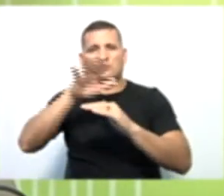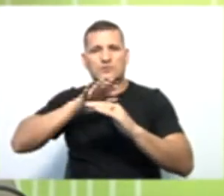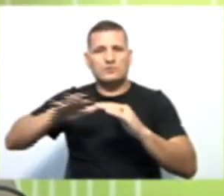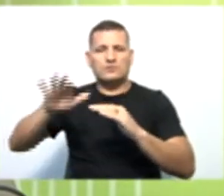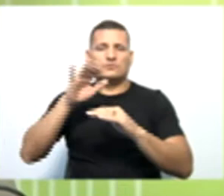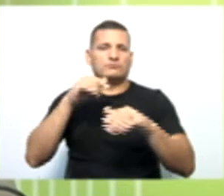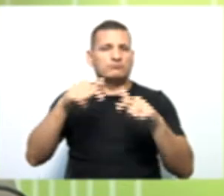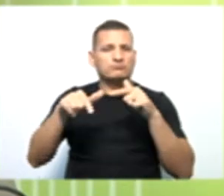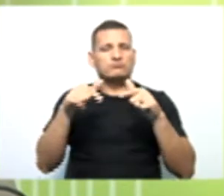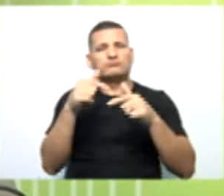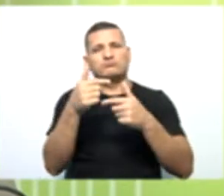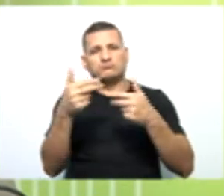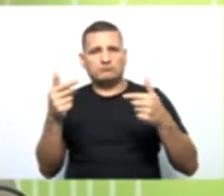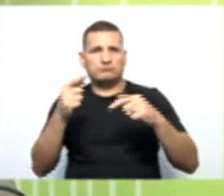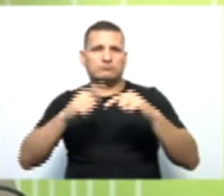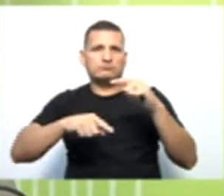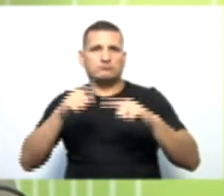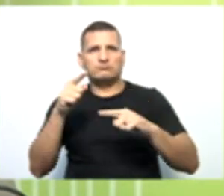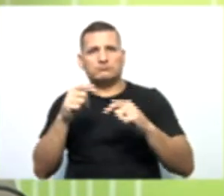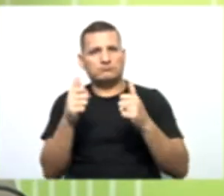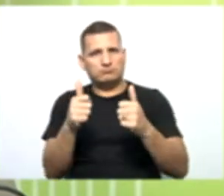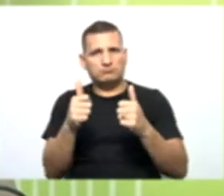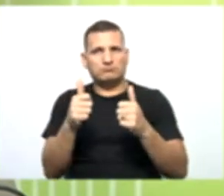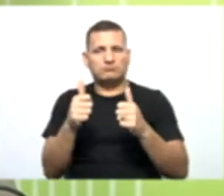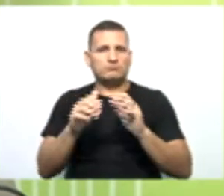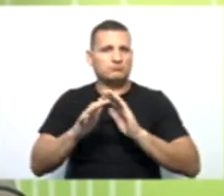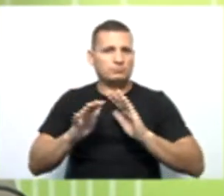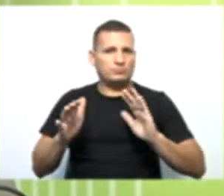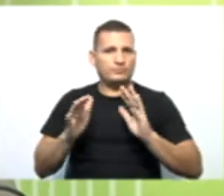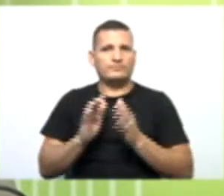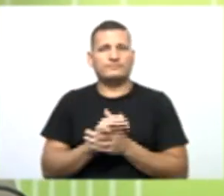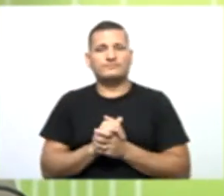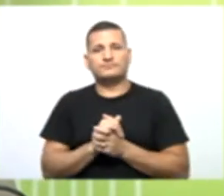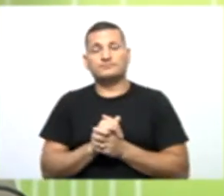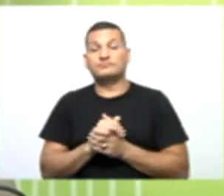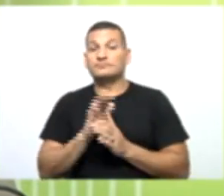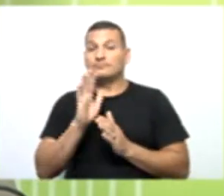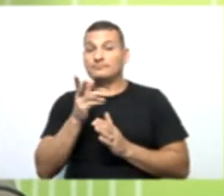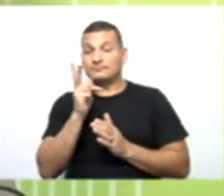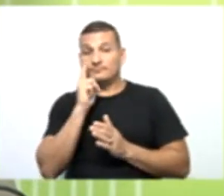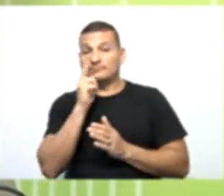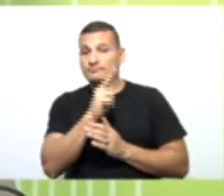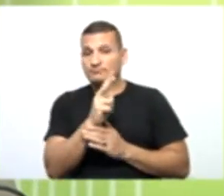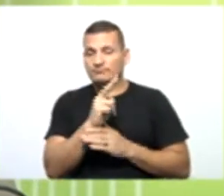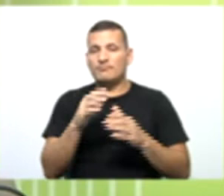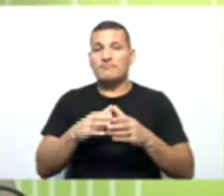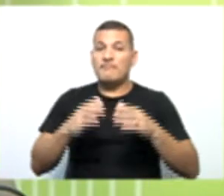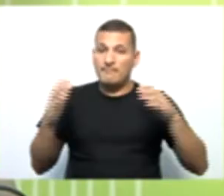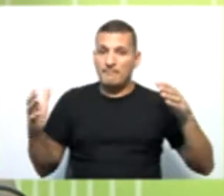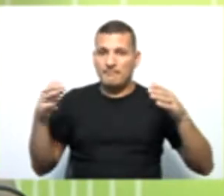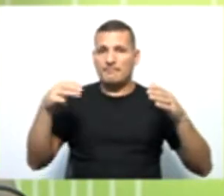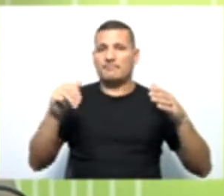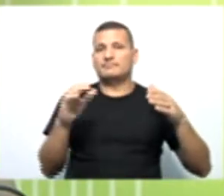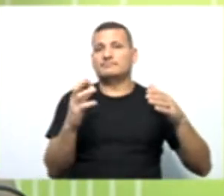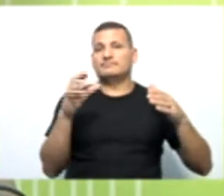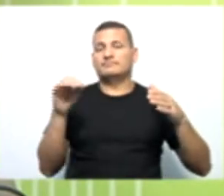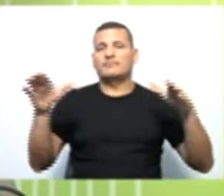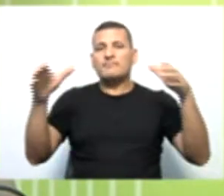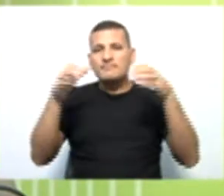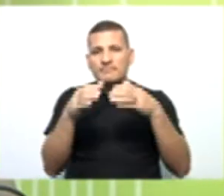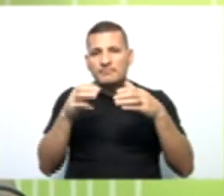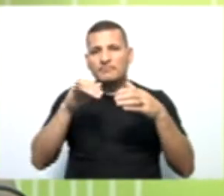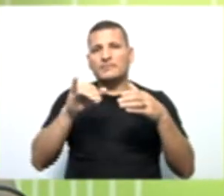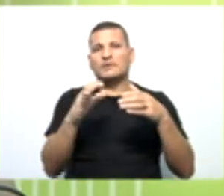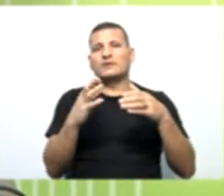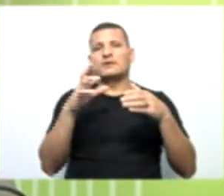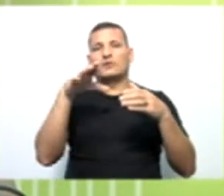ou benefícios. Beleza, pessoal? Tranquilo? A gente viu então macroambiente, microambiente